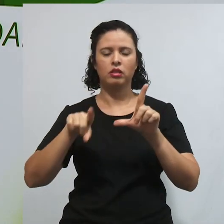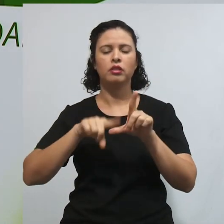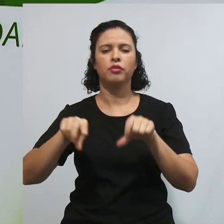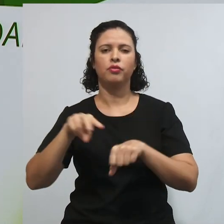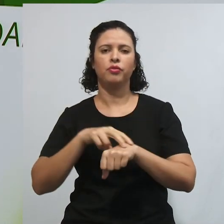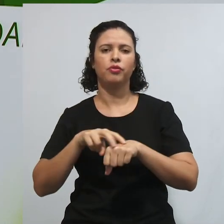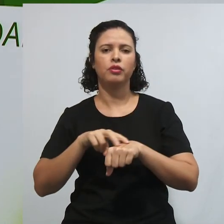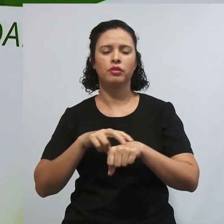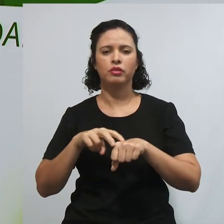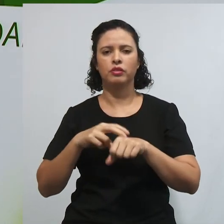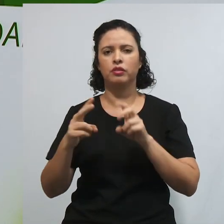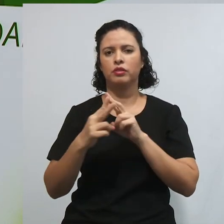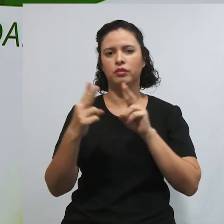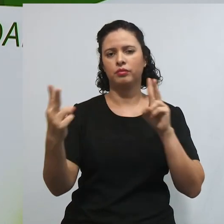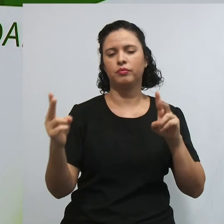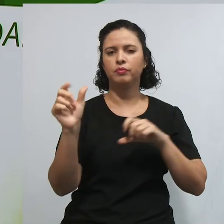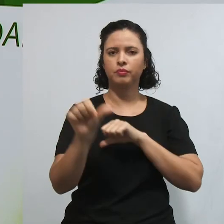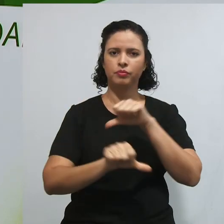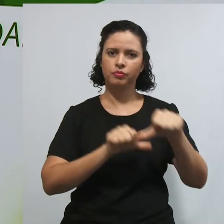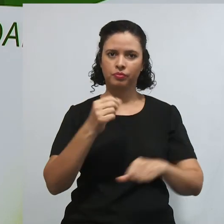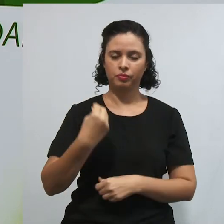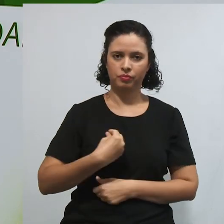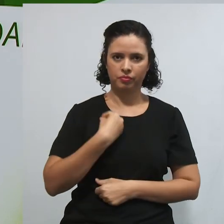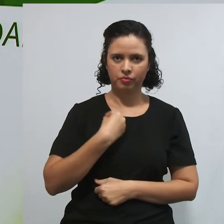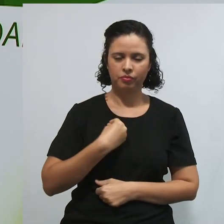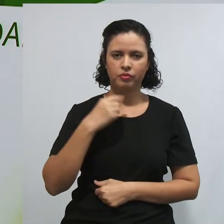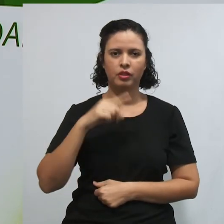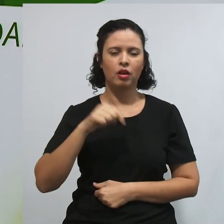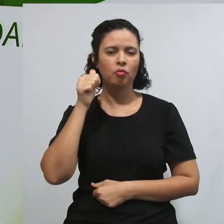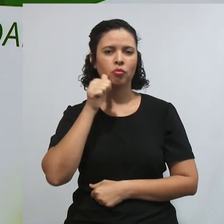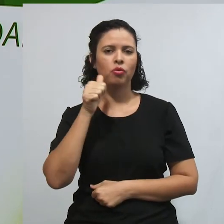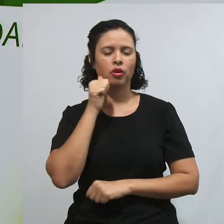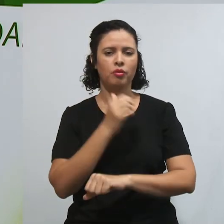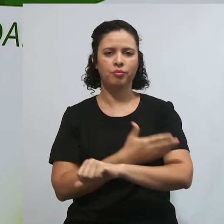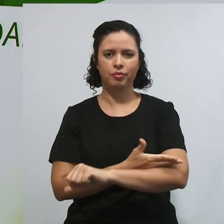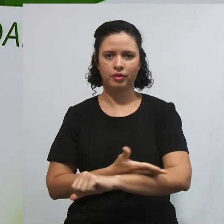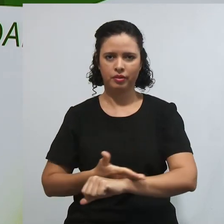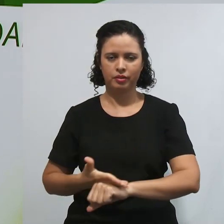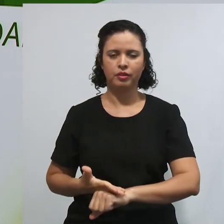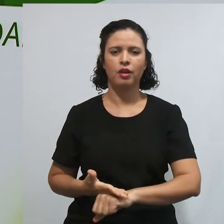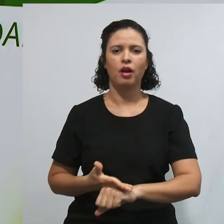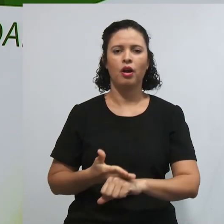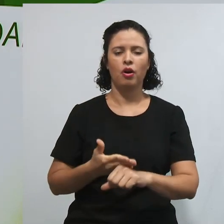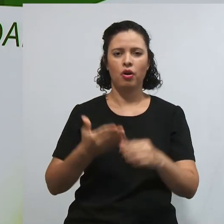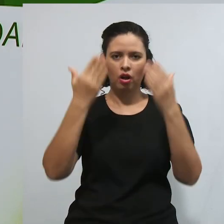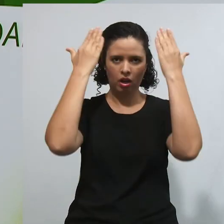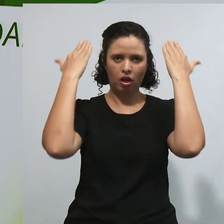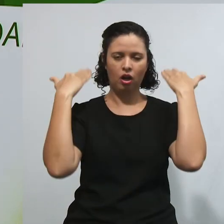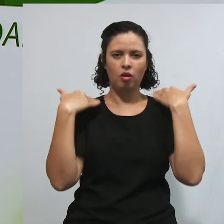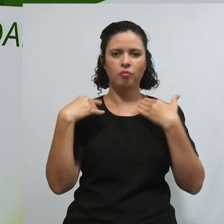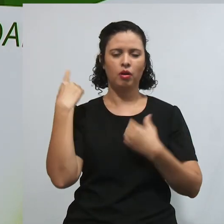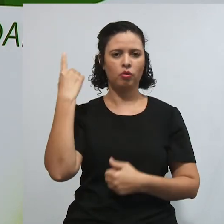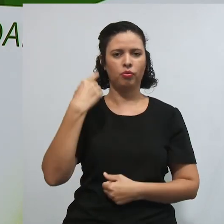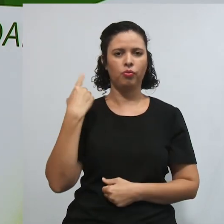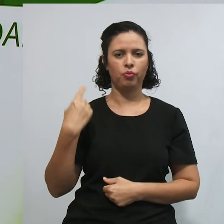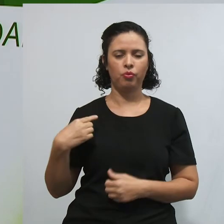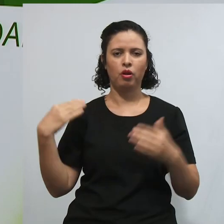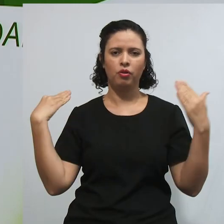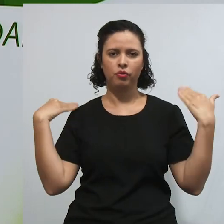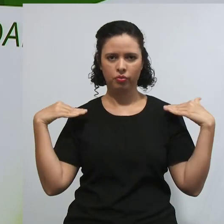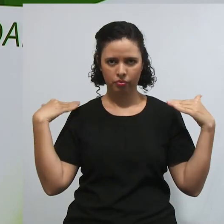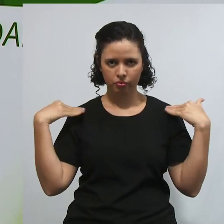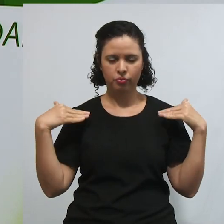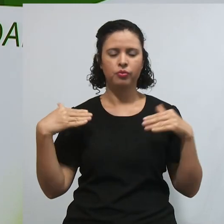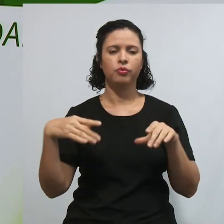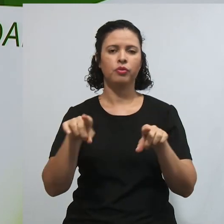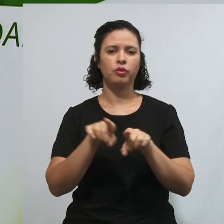verde EAD, mudando realidades. Eu sou uma mulher branca, do cabelo ondulados na altura